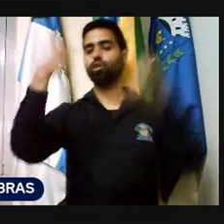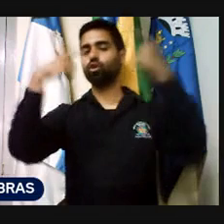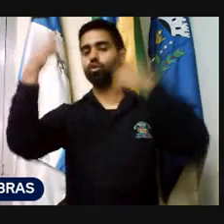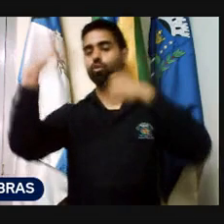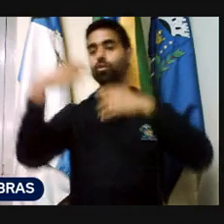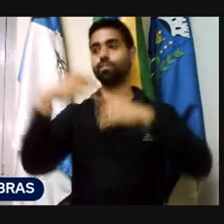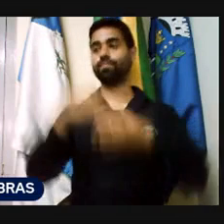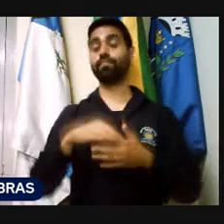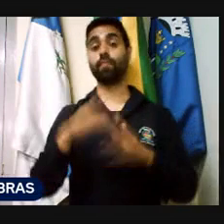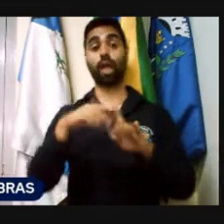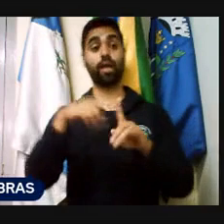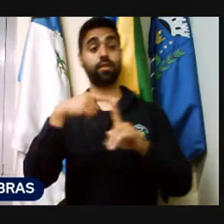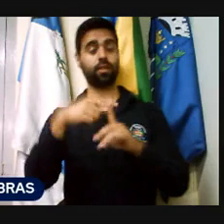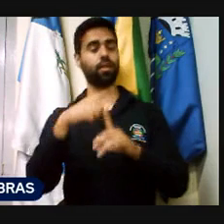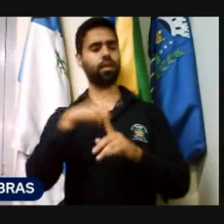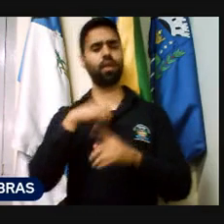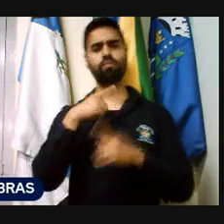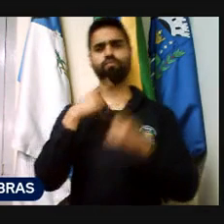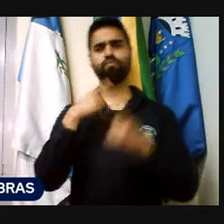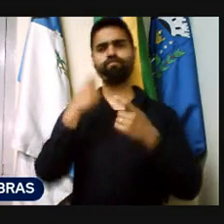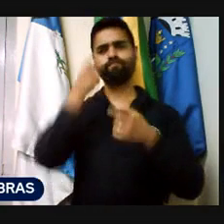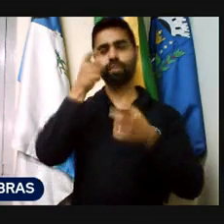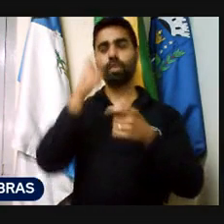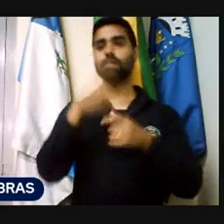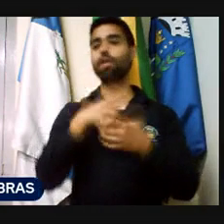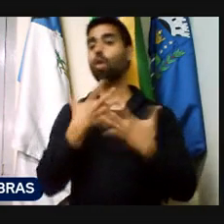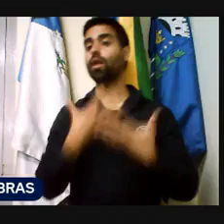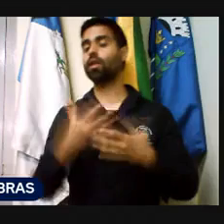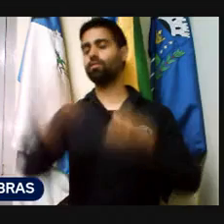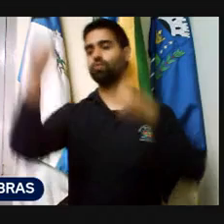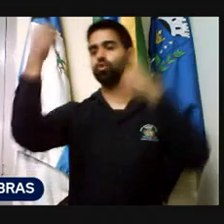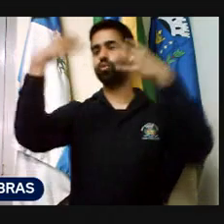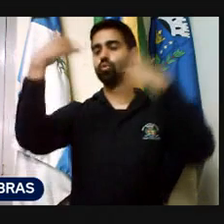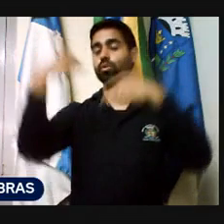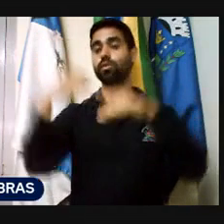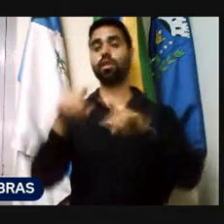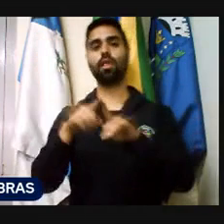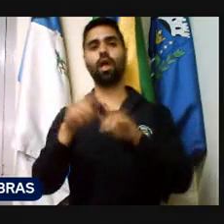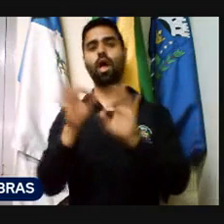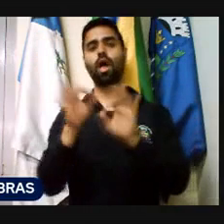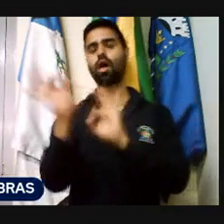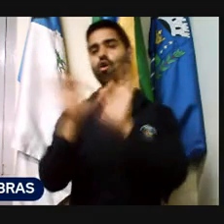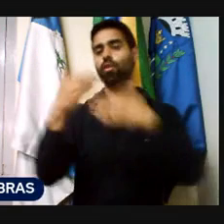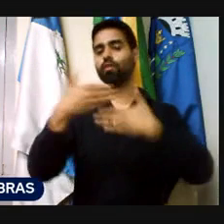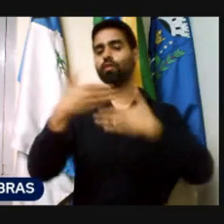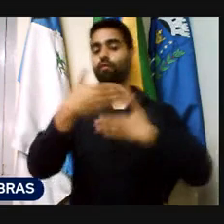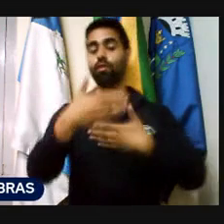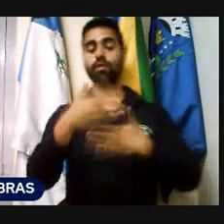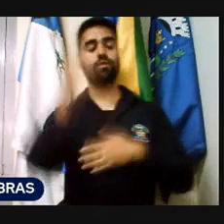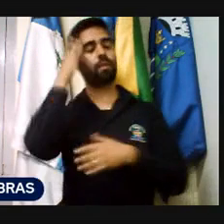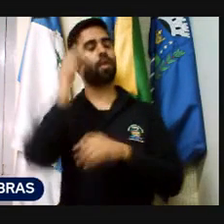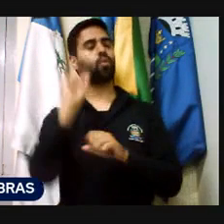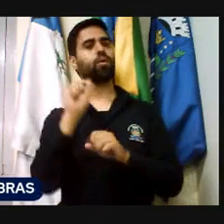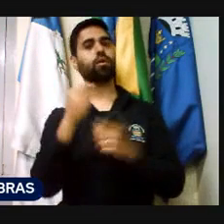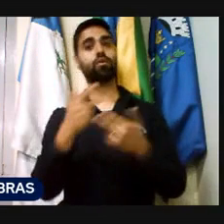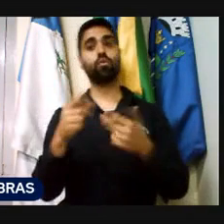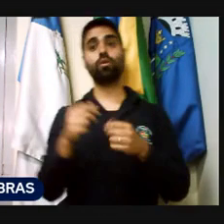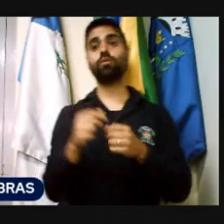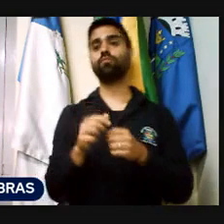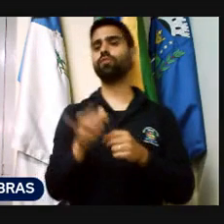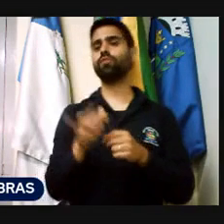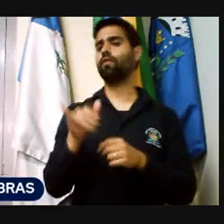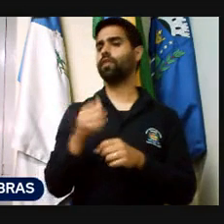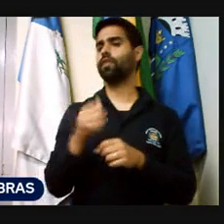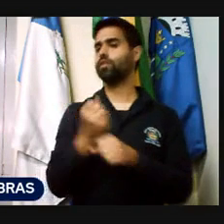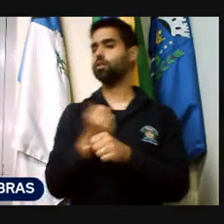têm grande interesse em ser contempladas com o projeto Natal Iluminado, ornamentação externa. Haja vista que as comemorações de fim de ano, Natal e Ano